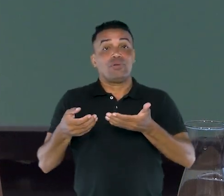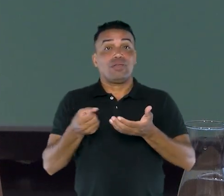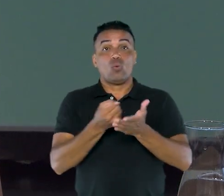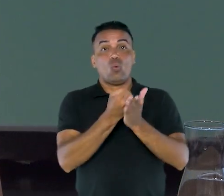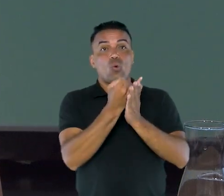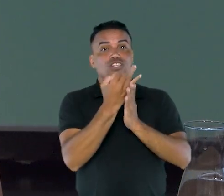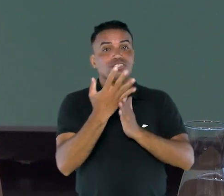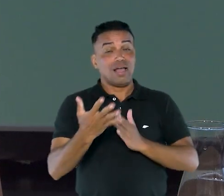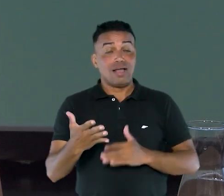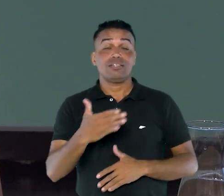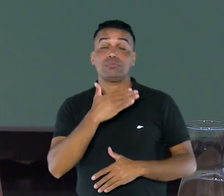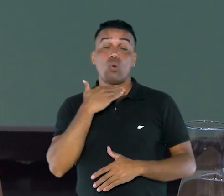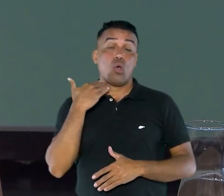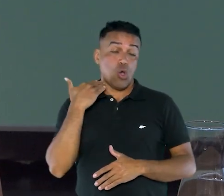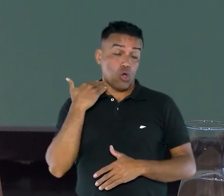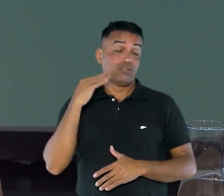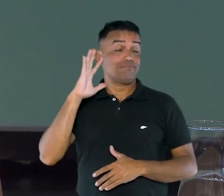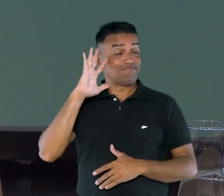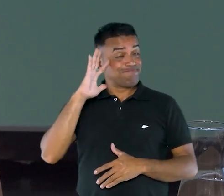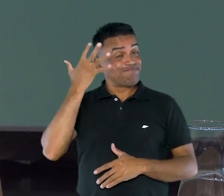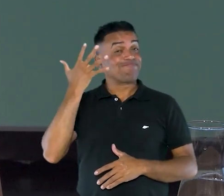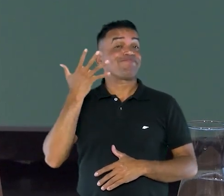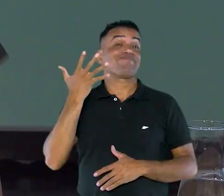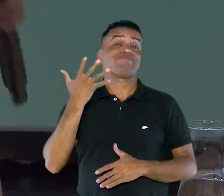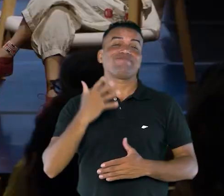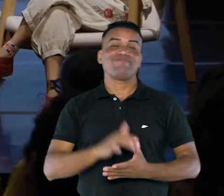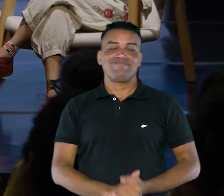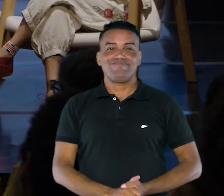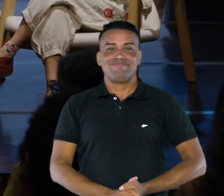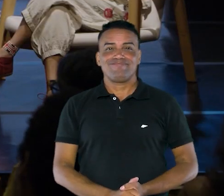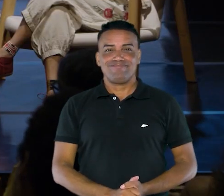de morte está vindo com tudo.